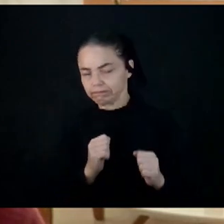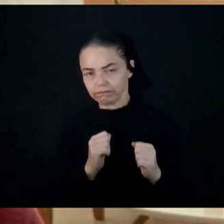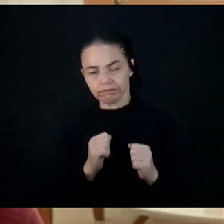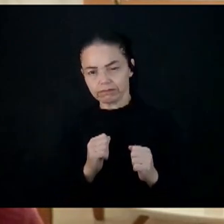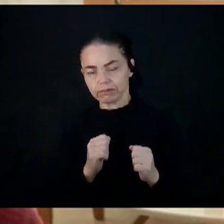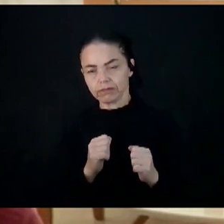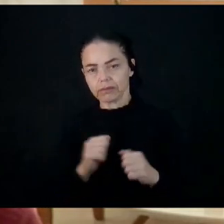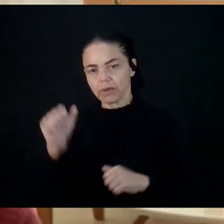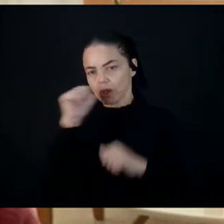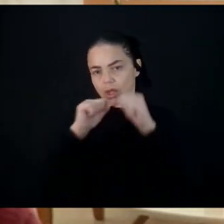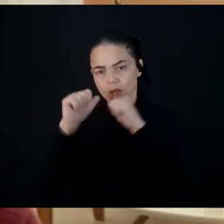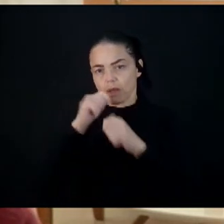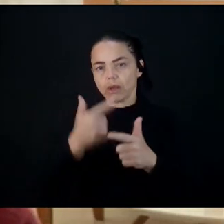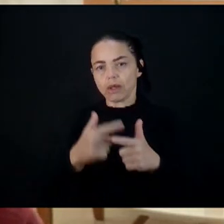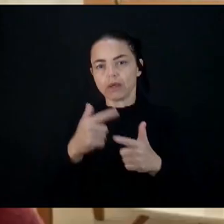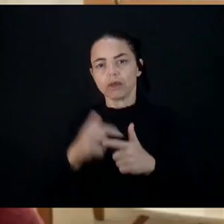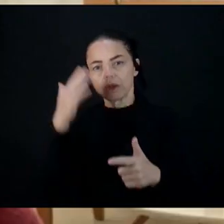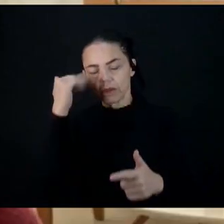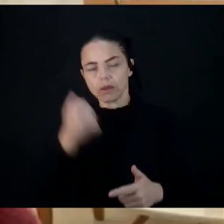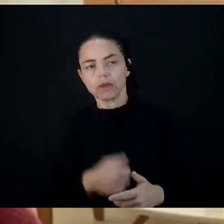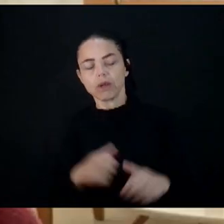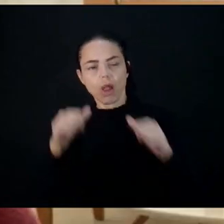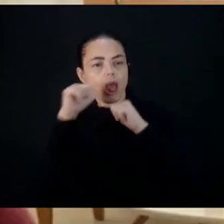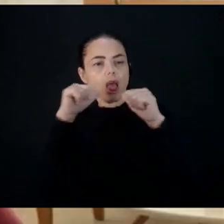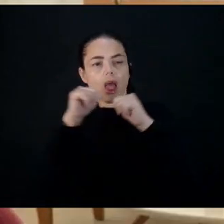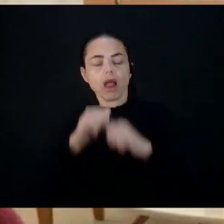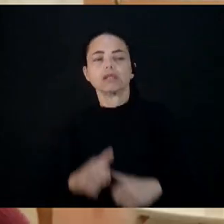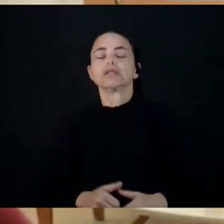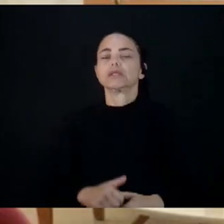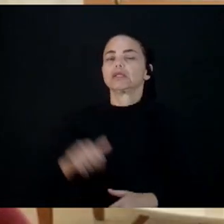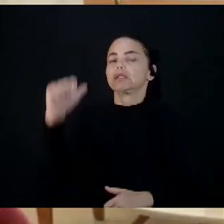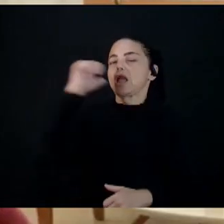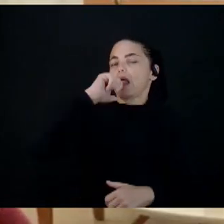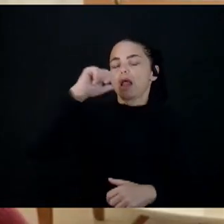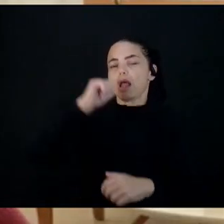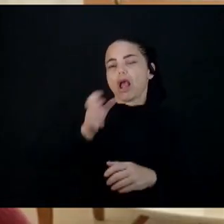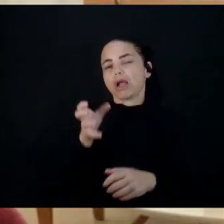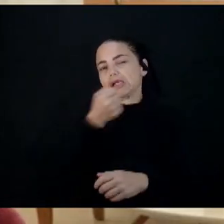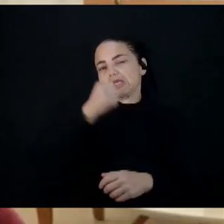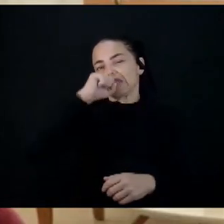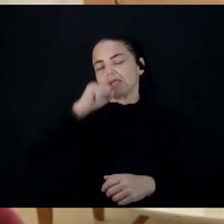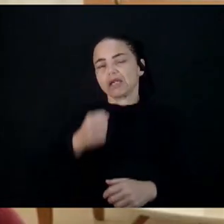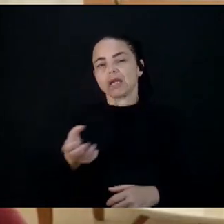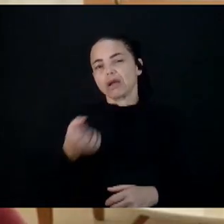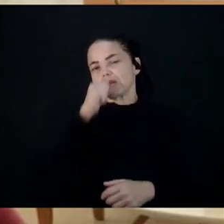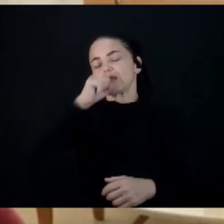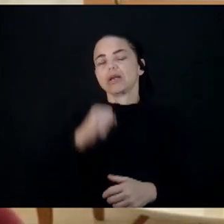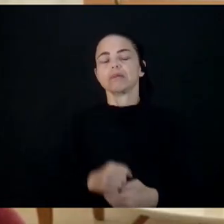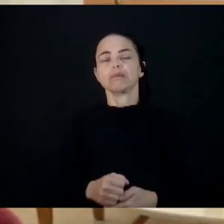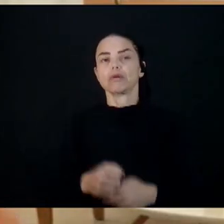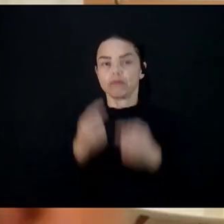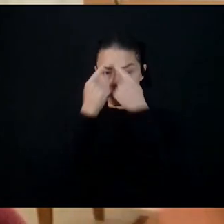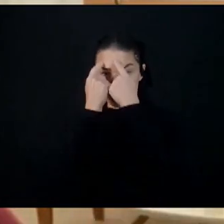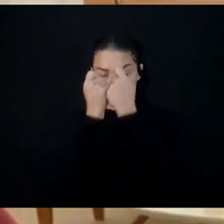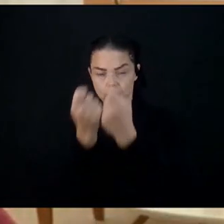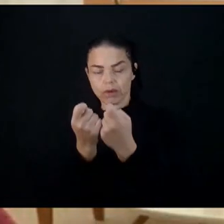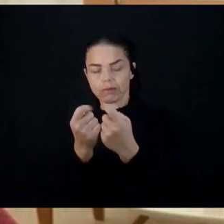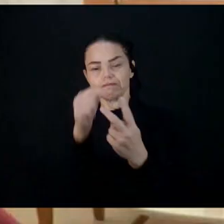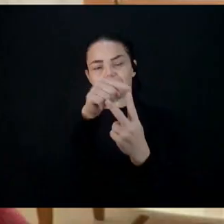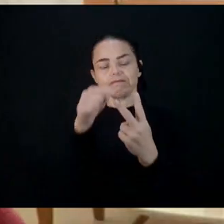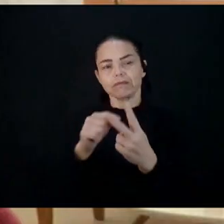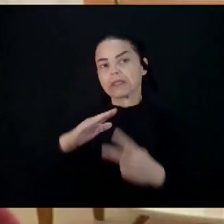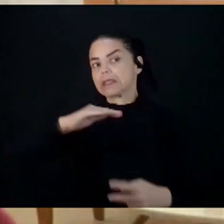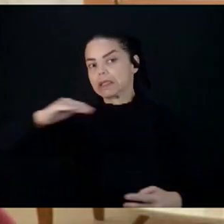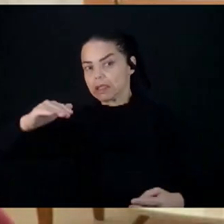álcool na boca porque sabe o que o álcool pode causar. Então, existem essas duas questões. Mas as crianças,